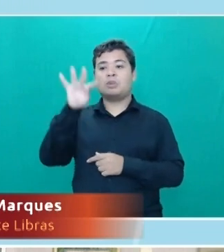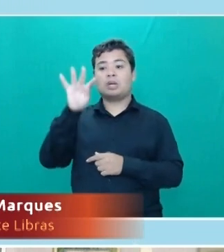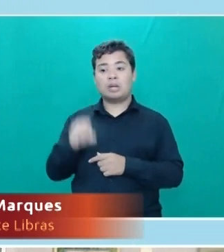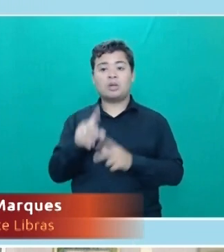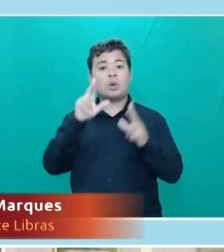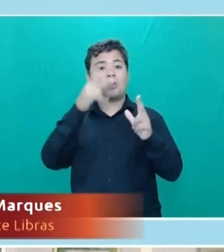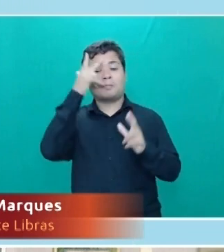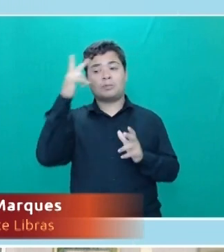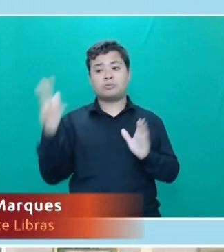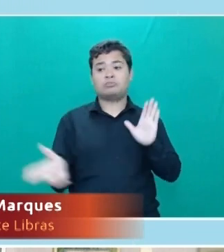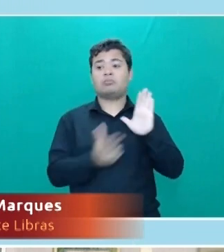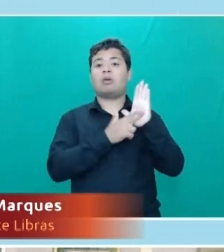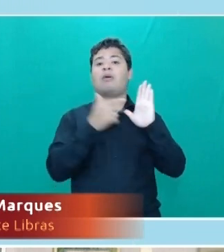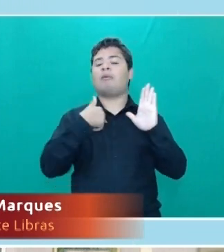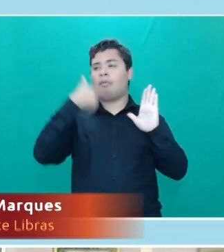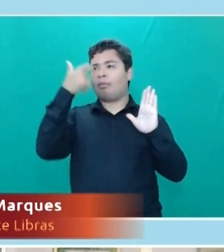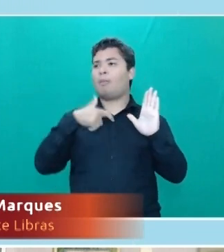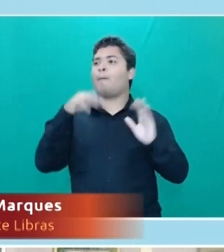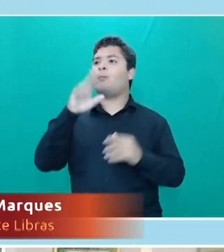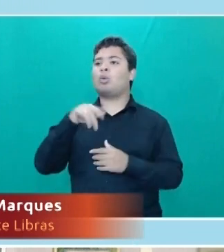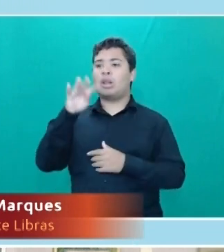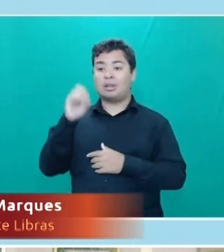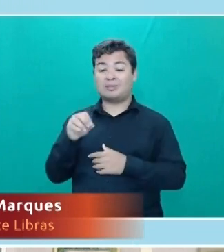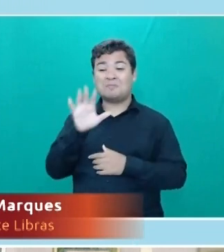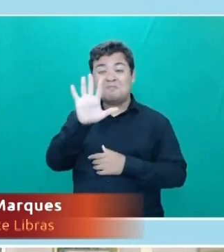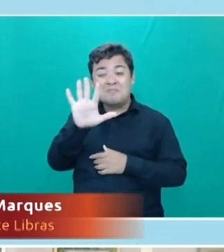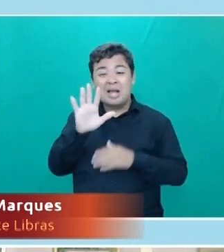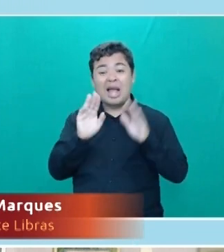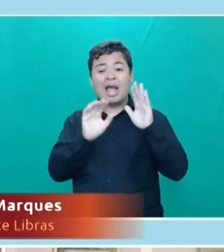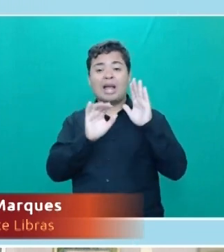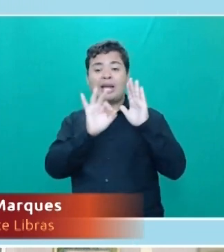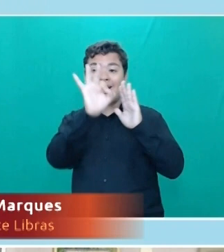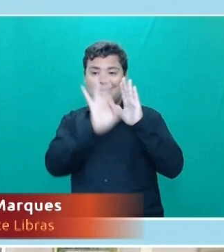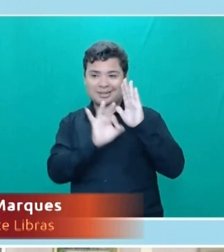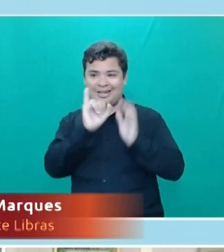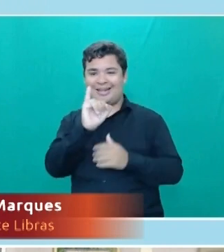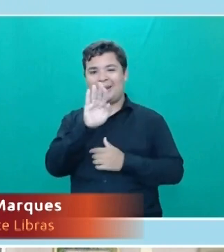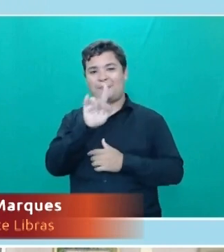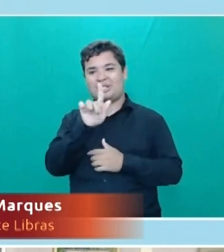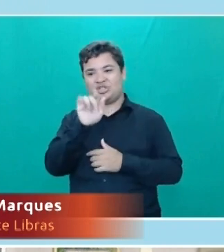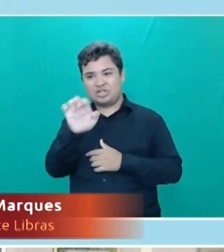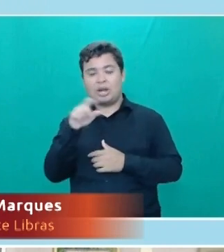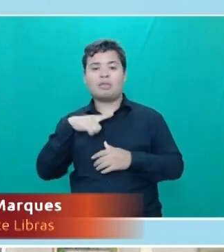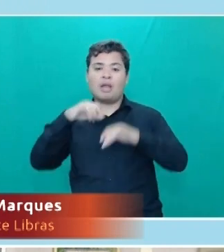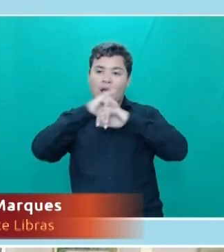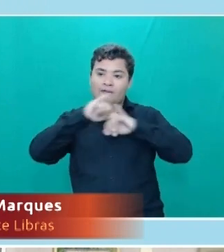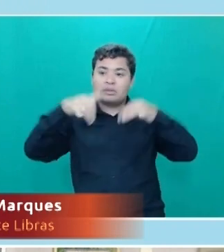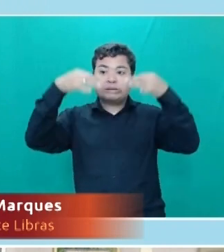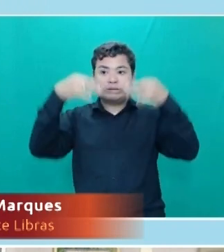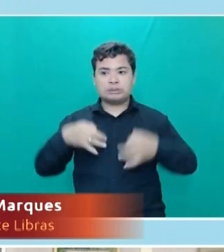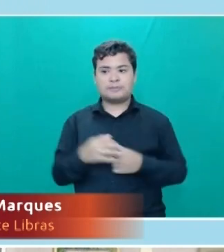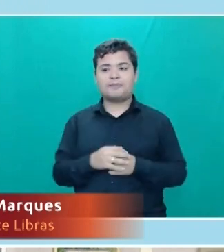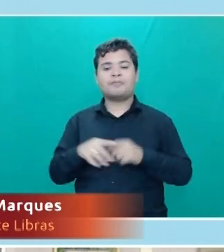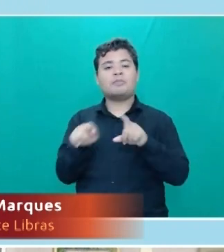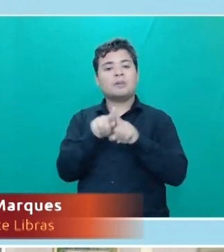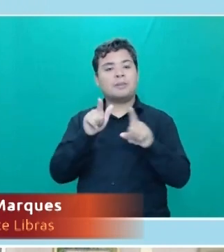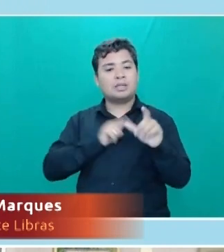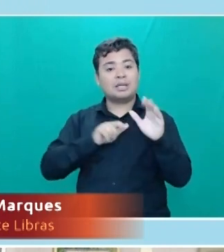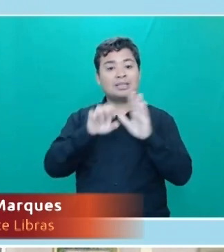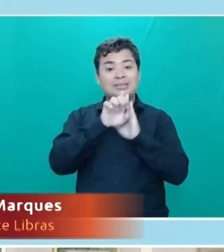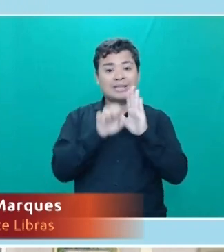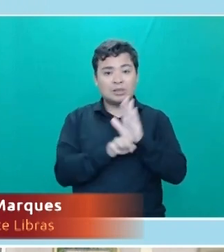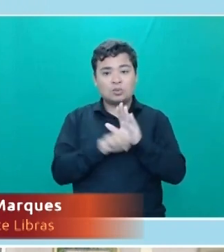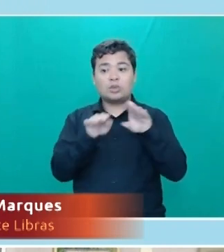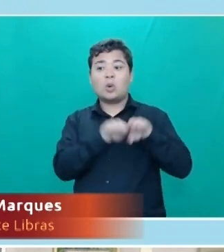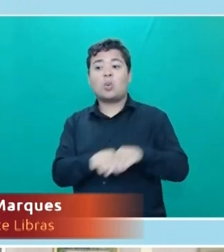autodeclaração, sendo que a gente tem toda a orientação do IBGE de quais são as categorias de autodeclaração, e a gente tem o Estatuto da Igualdade Racial, que está em vigor